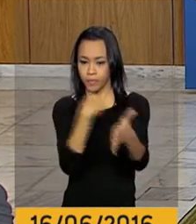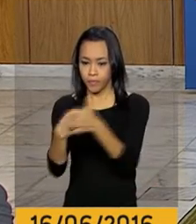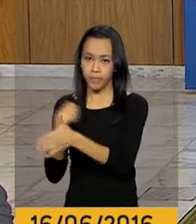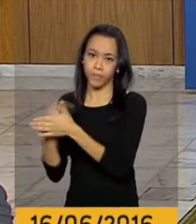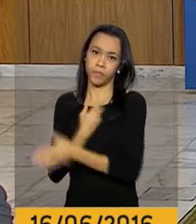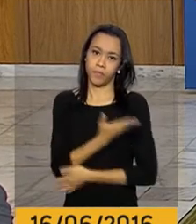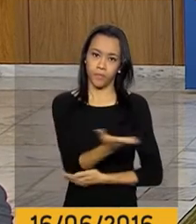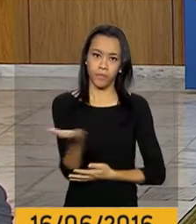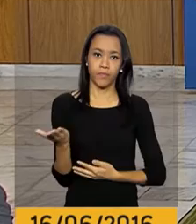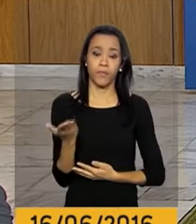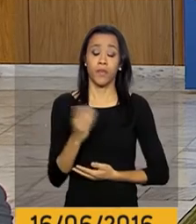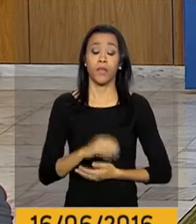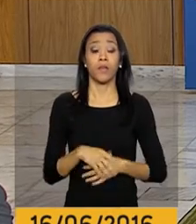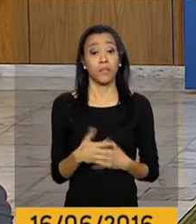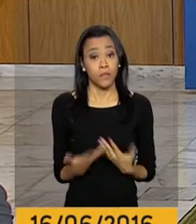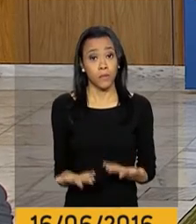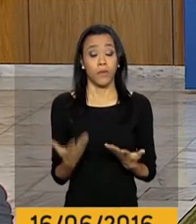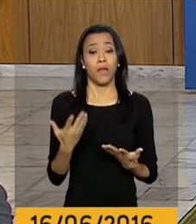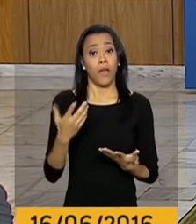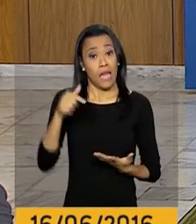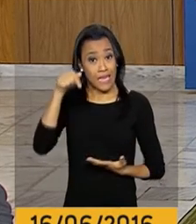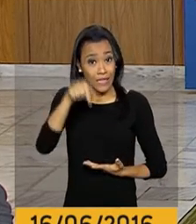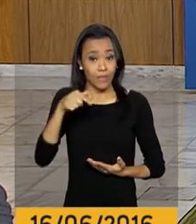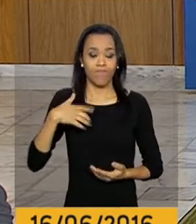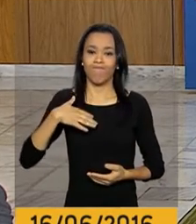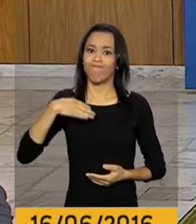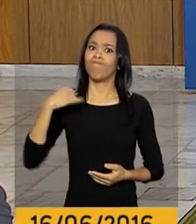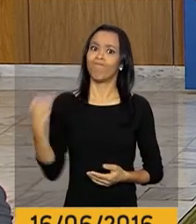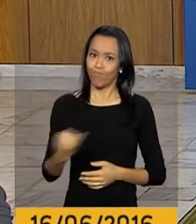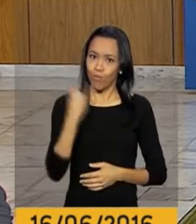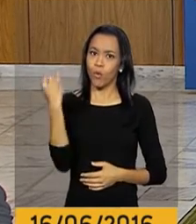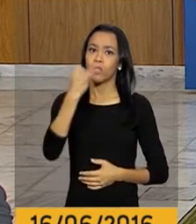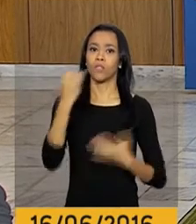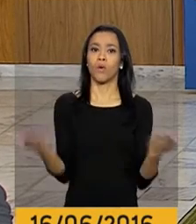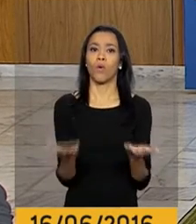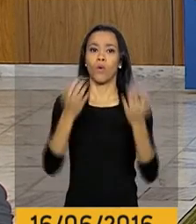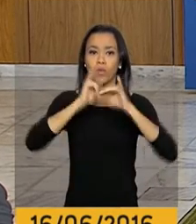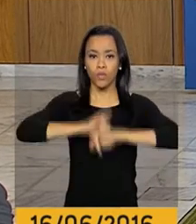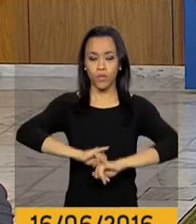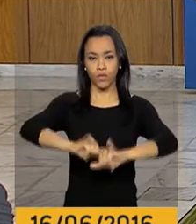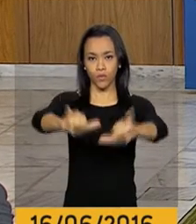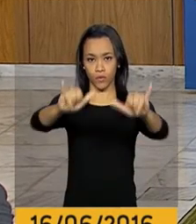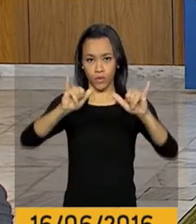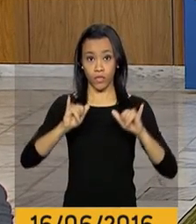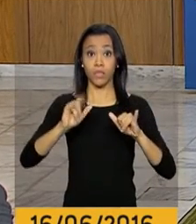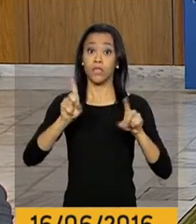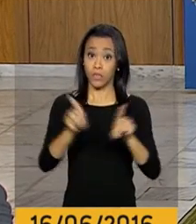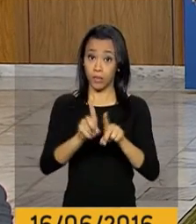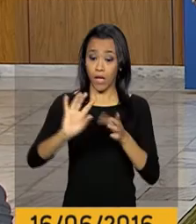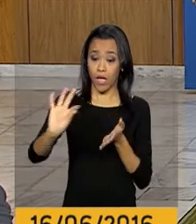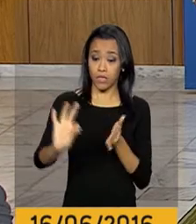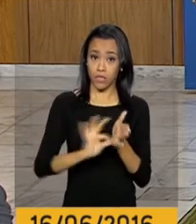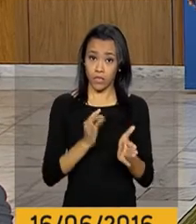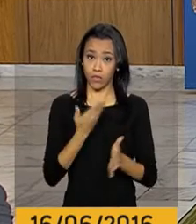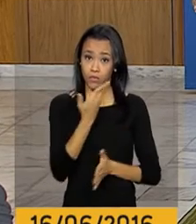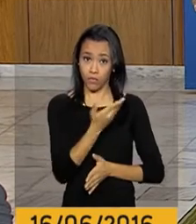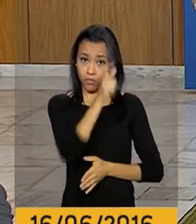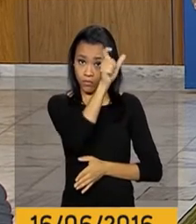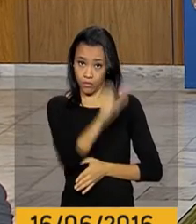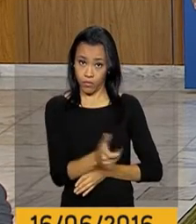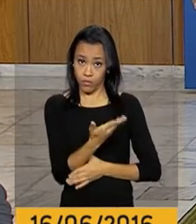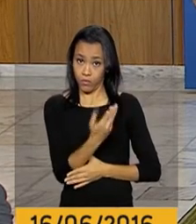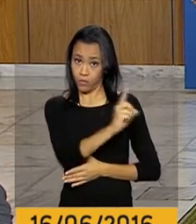Na verdade, é uma etapa importante que nós divulgamos hoje e a assinatura do presidente e a